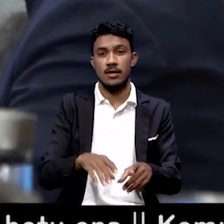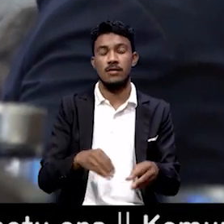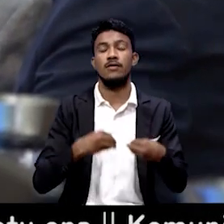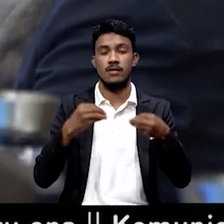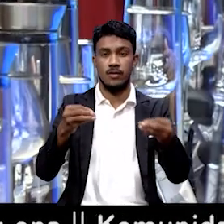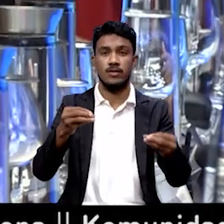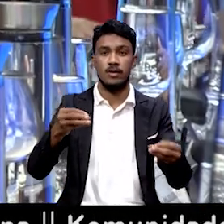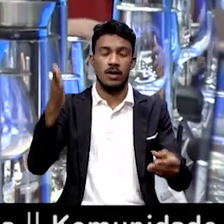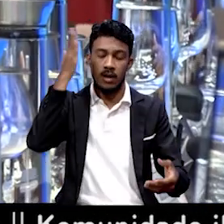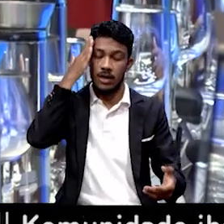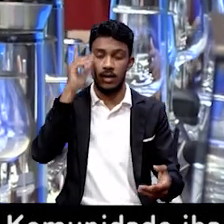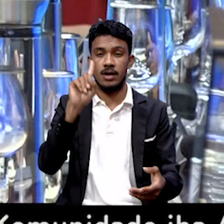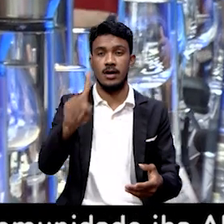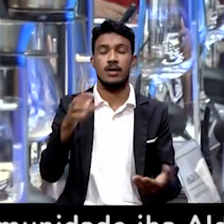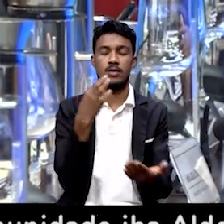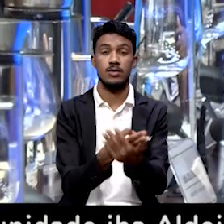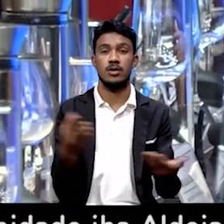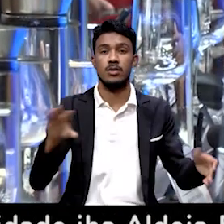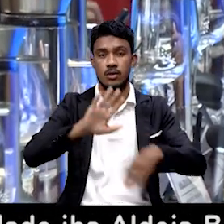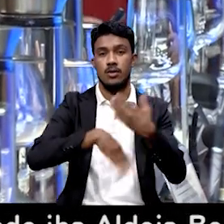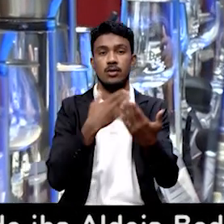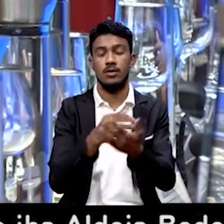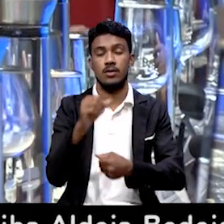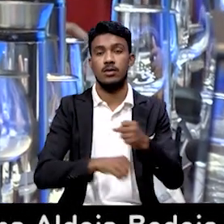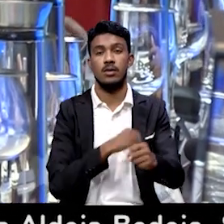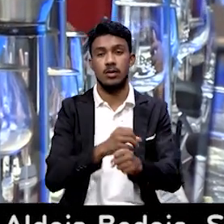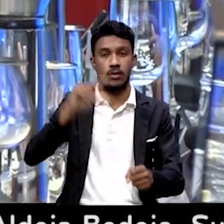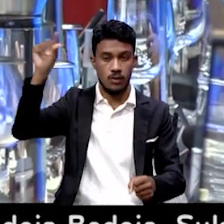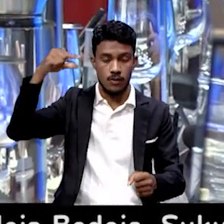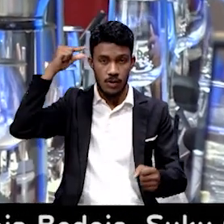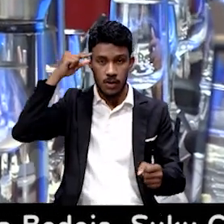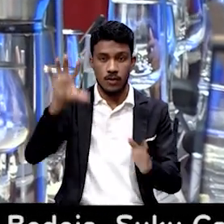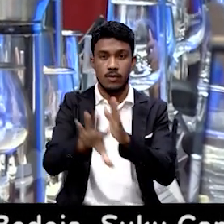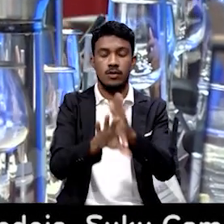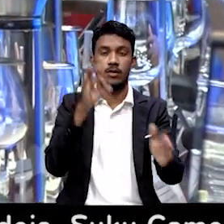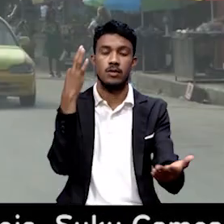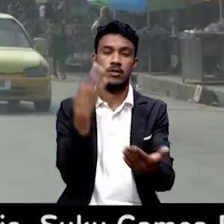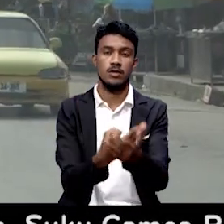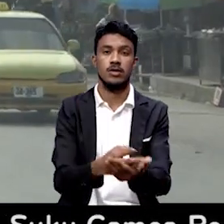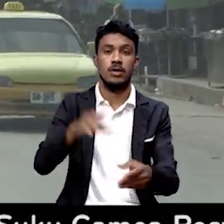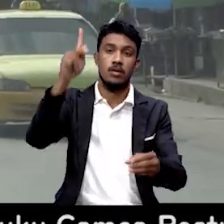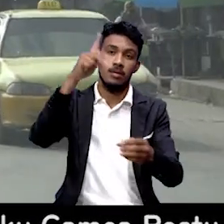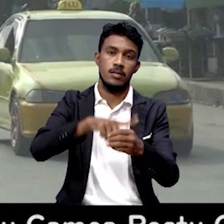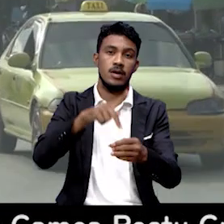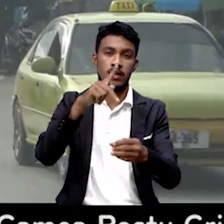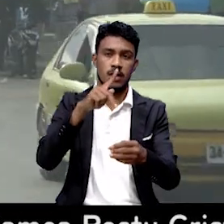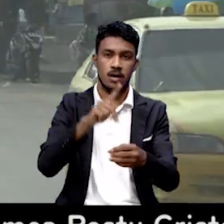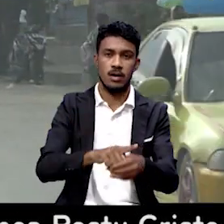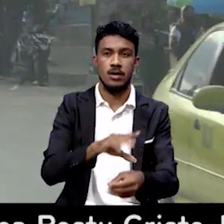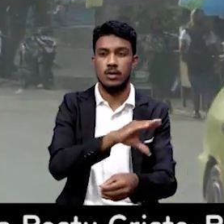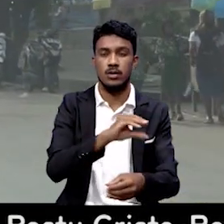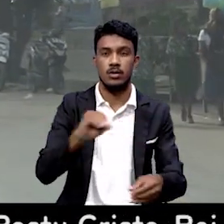atu garante o sanhirakne, cada tina governo fote cujo fundo minerai, cobrança imposto